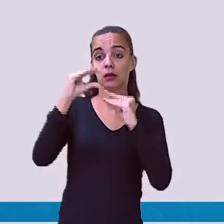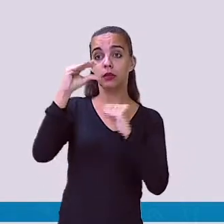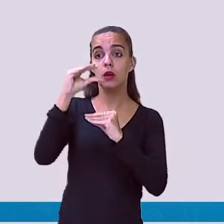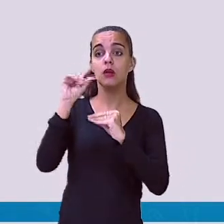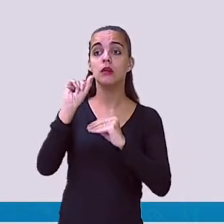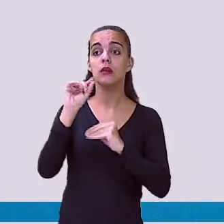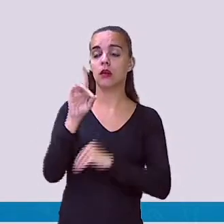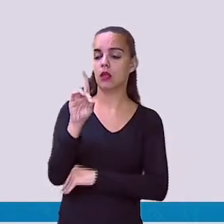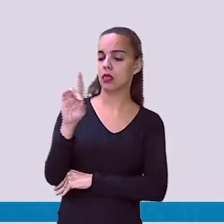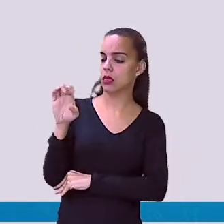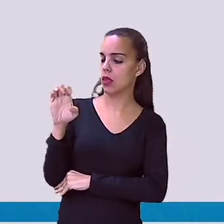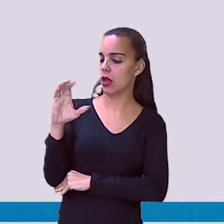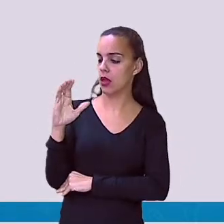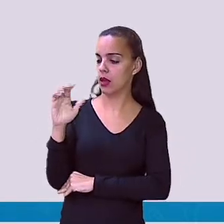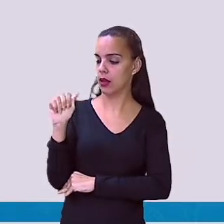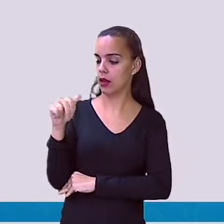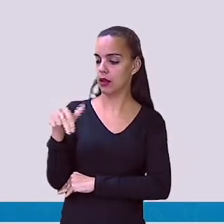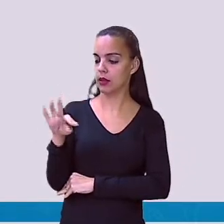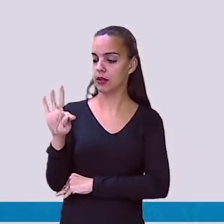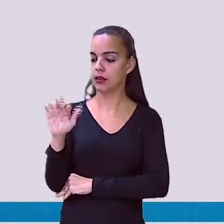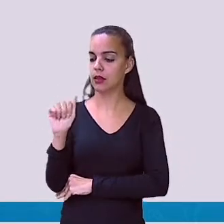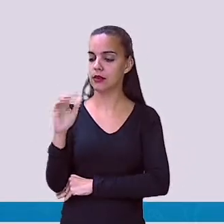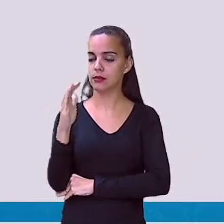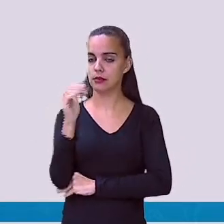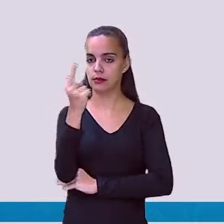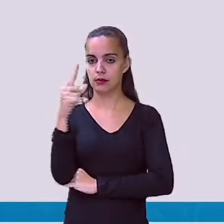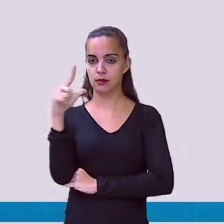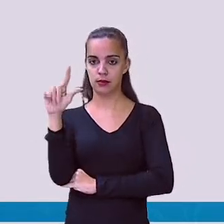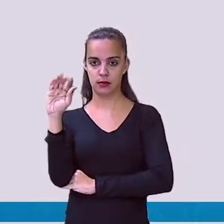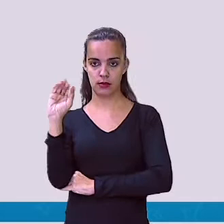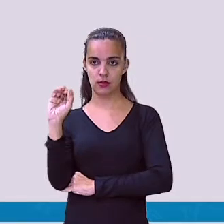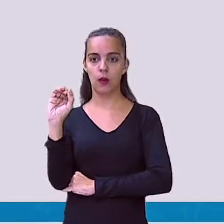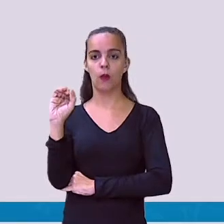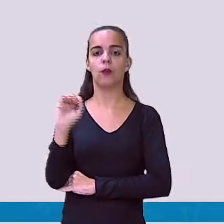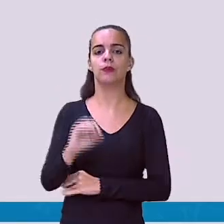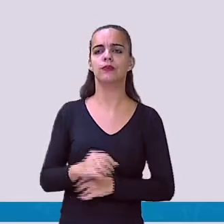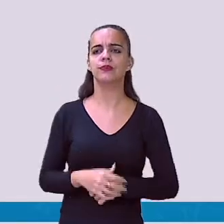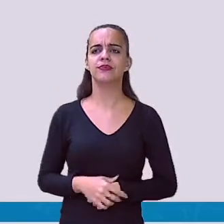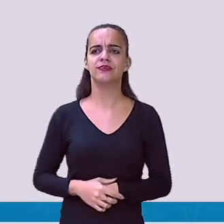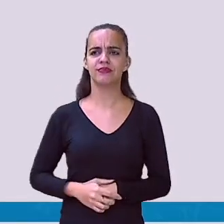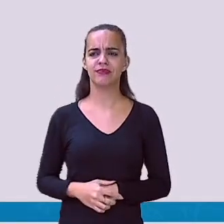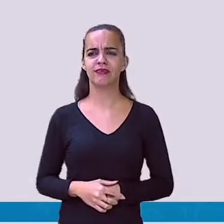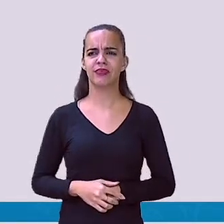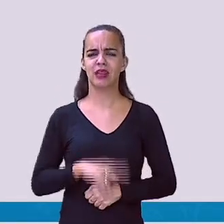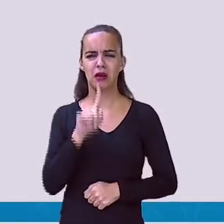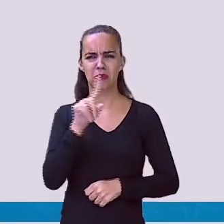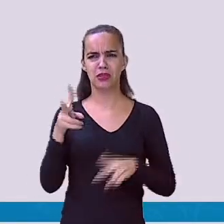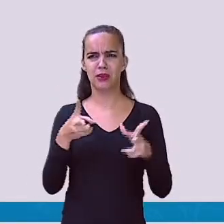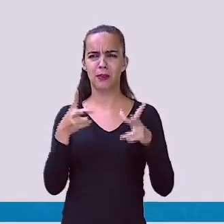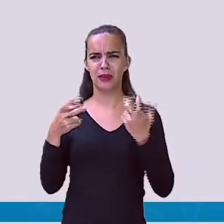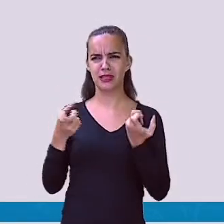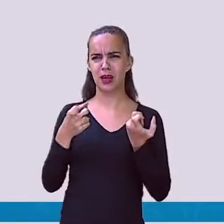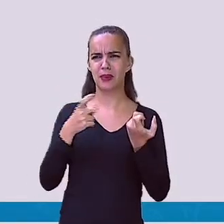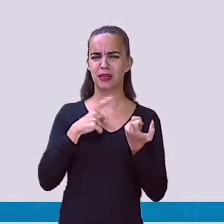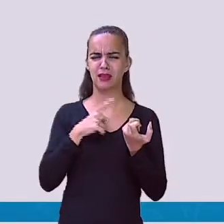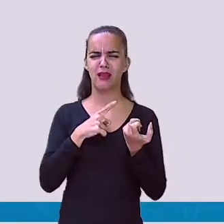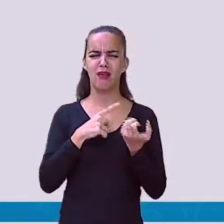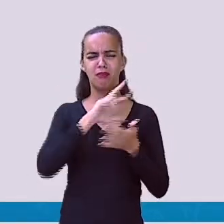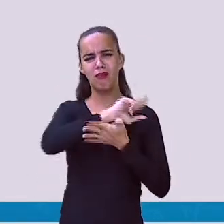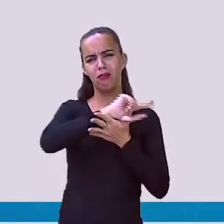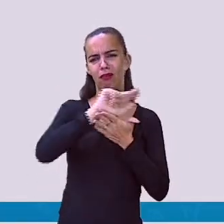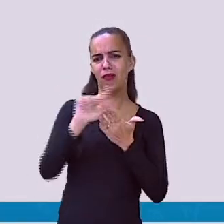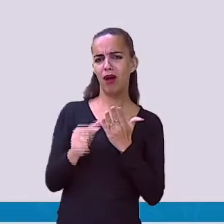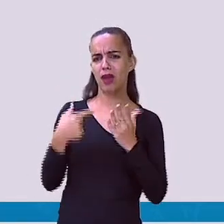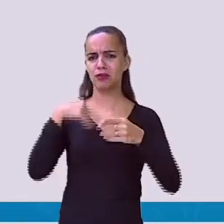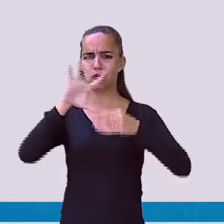é a decantação. Você tem a mistura, você percebe que tem diferentes componentes,